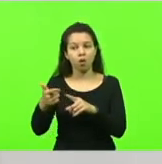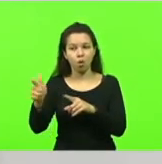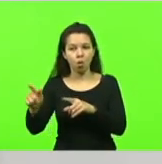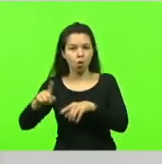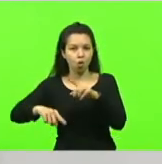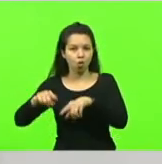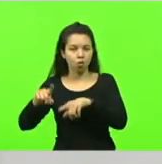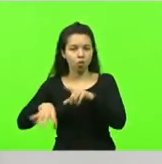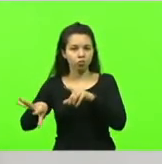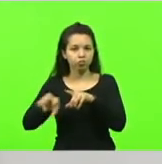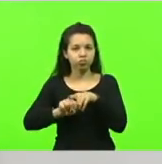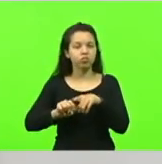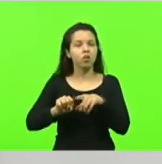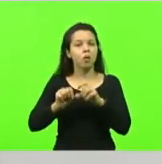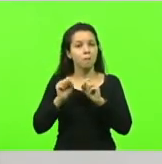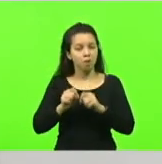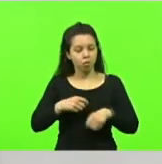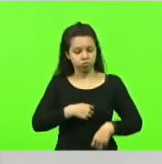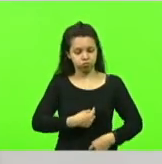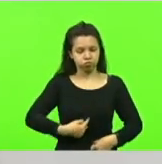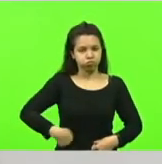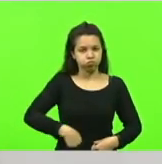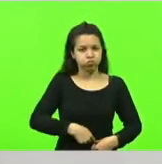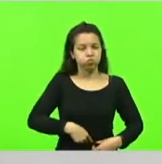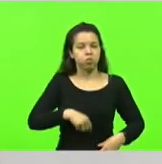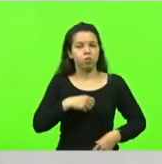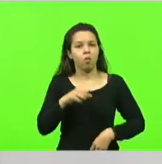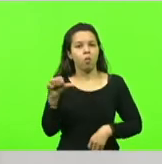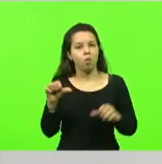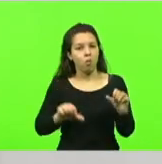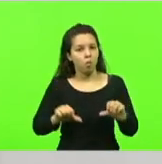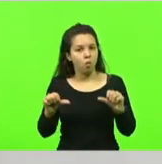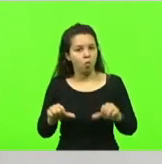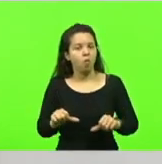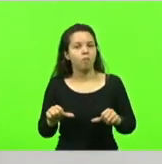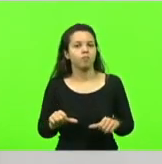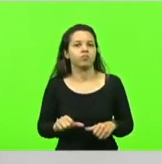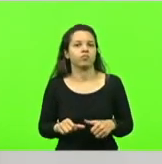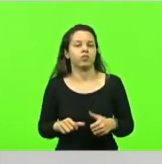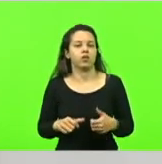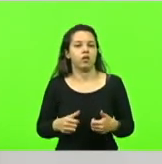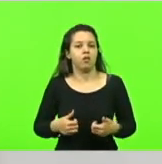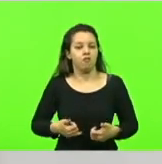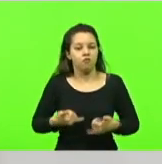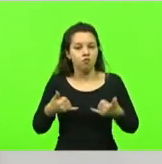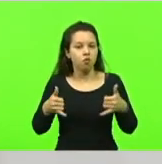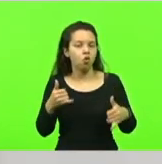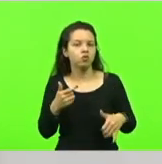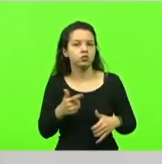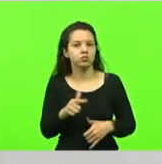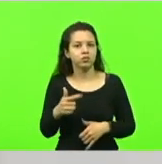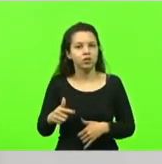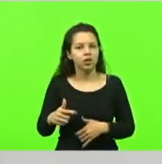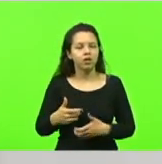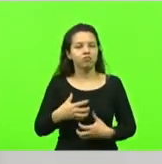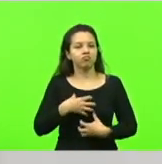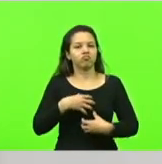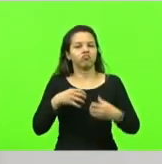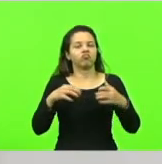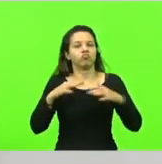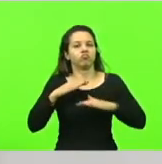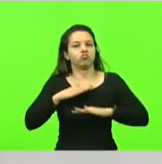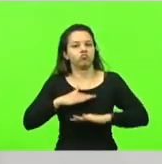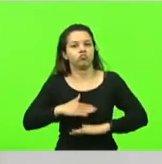é prejudicado. E a pessoa não tem força para fazer nada, a pessoa fica baixo astral, aumenta